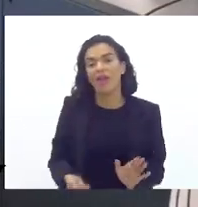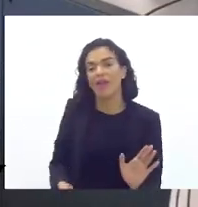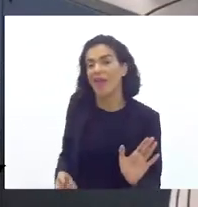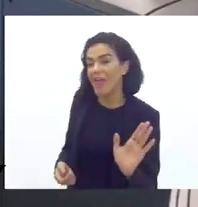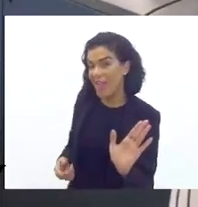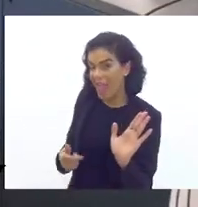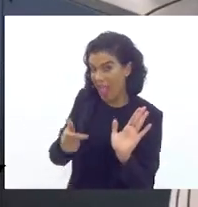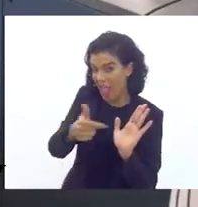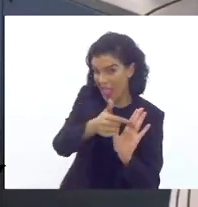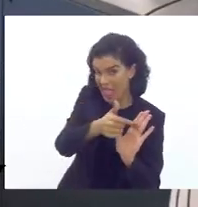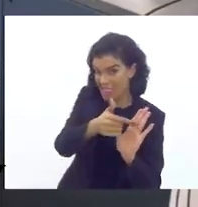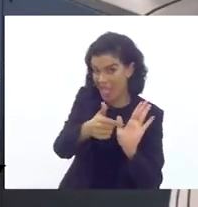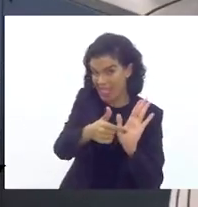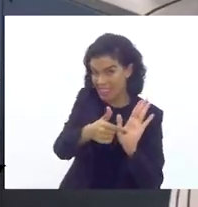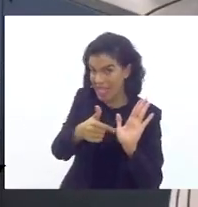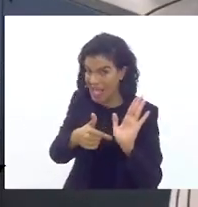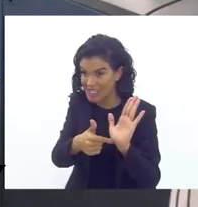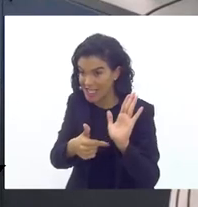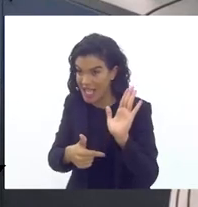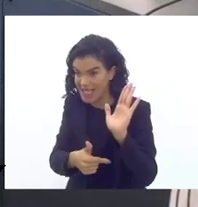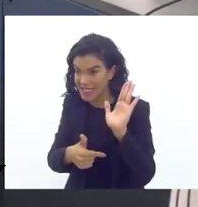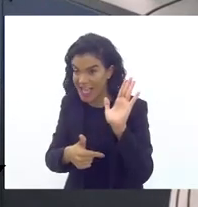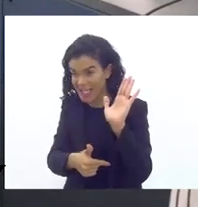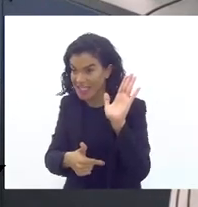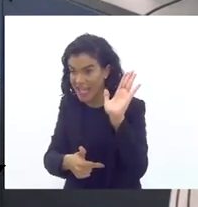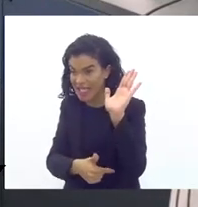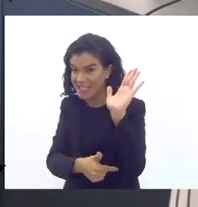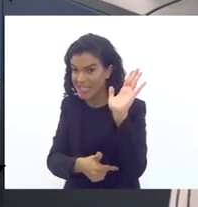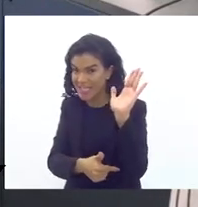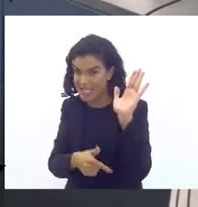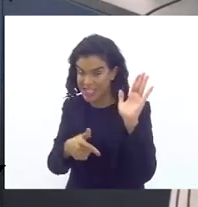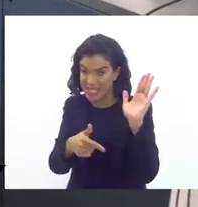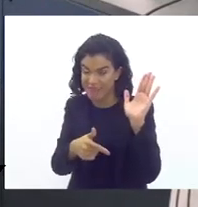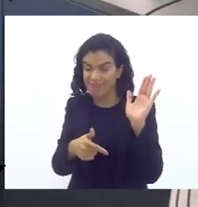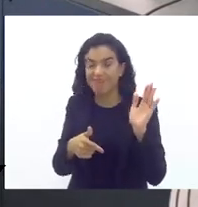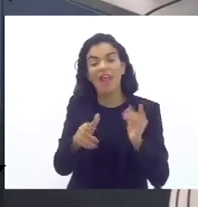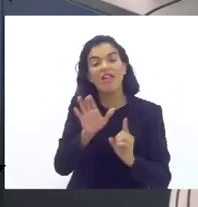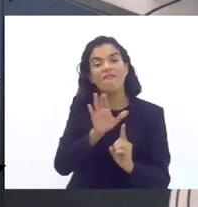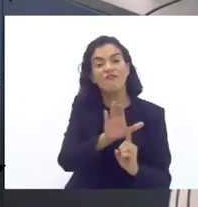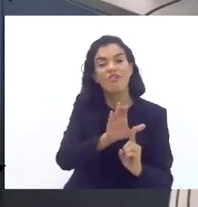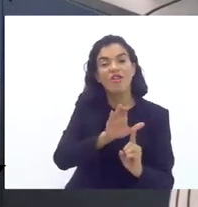essa daqui é esse daqui induzem a pessoa